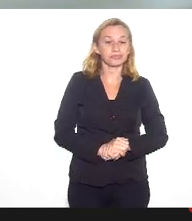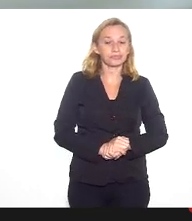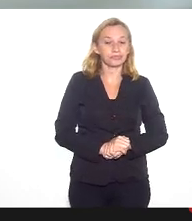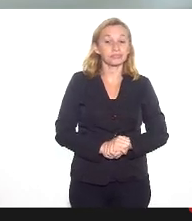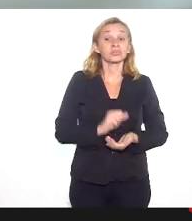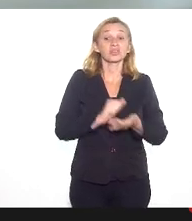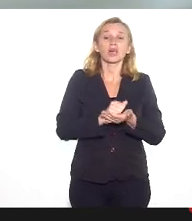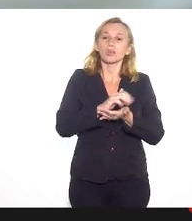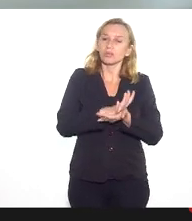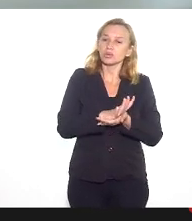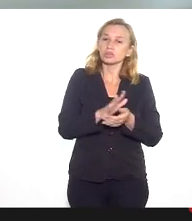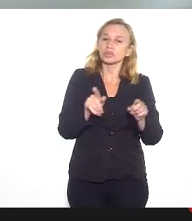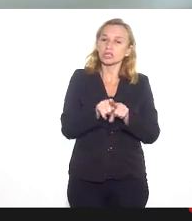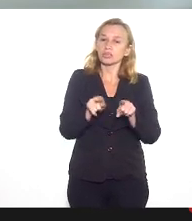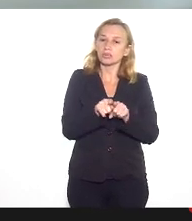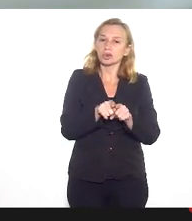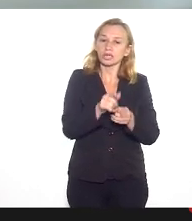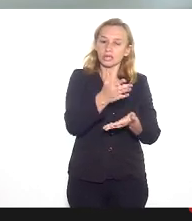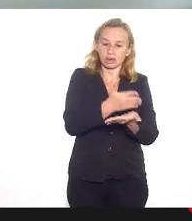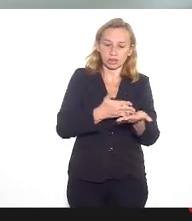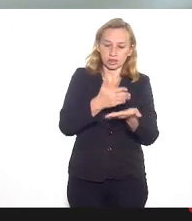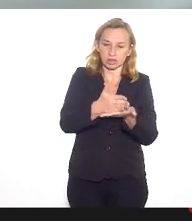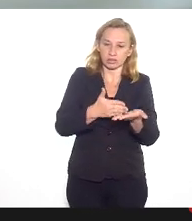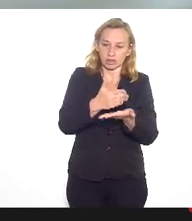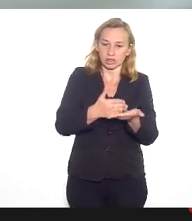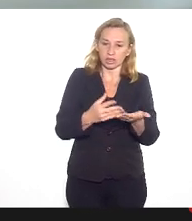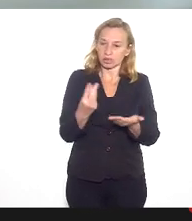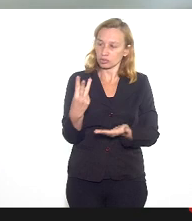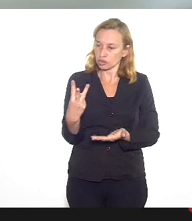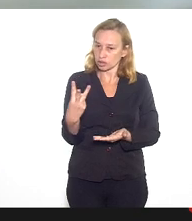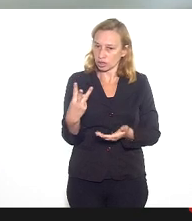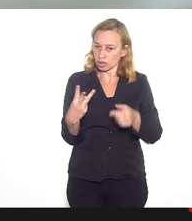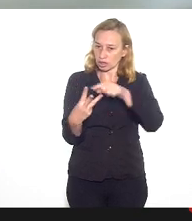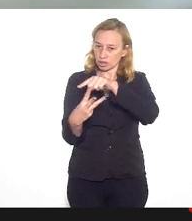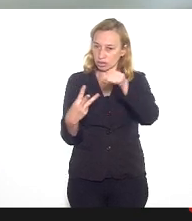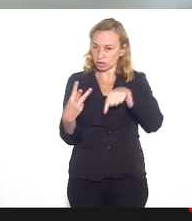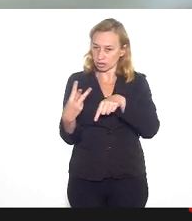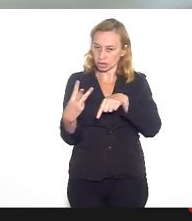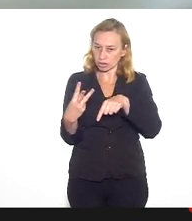A multa também é partilhada entre vocês três?